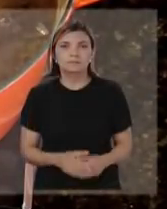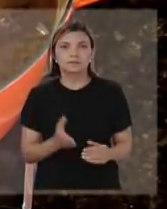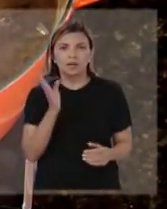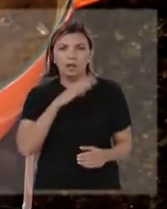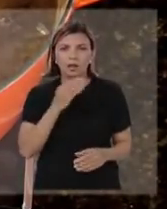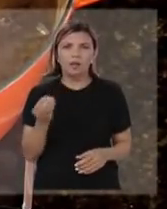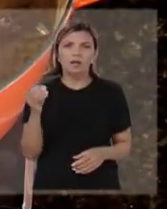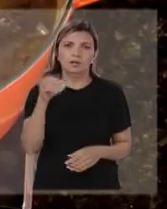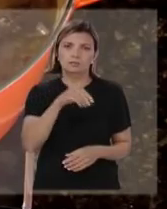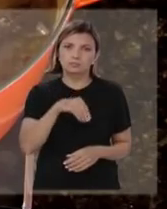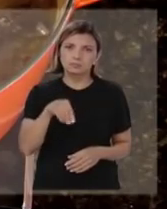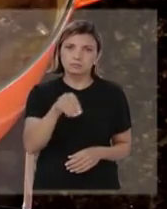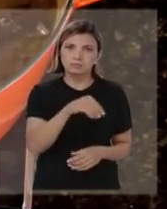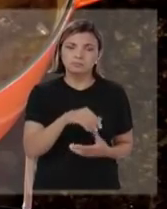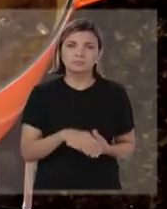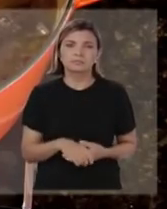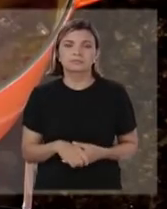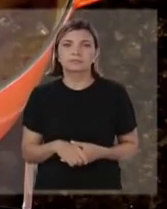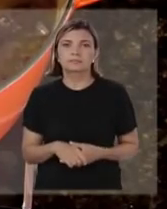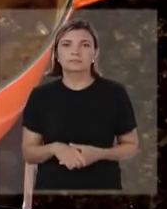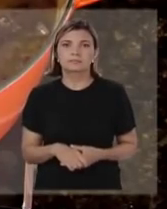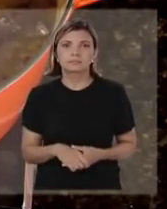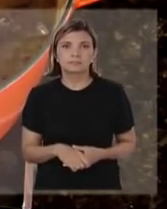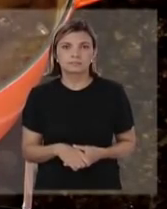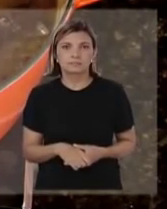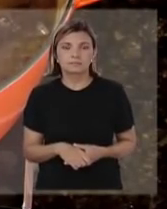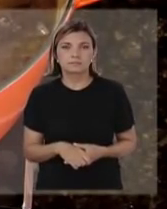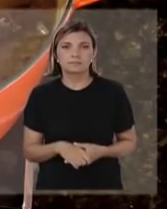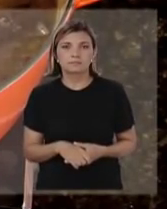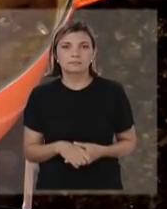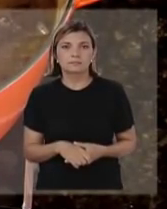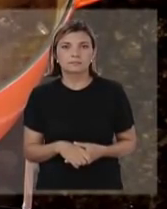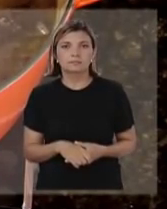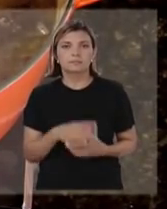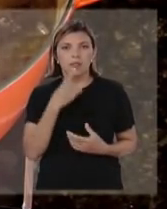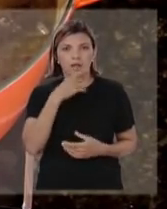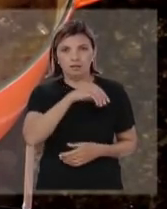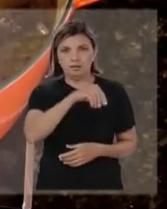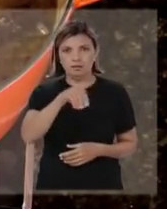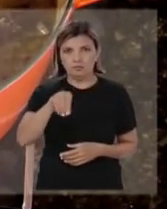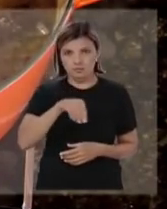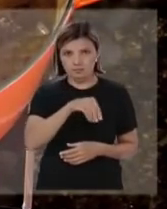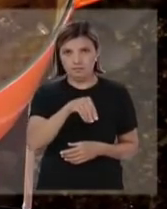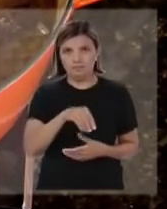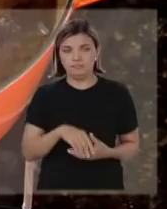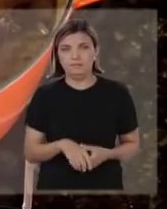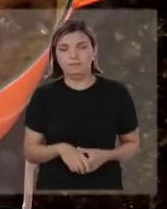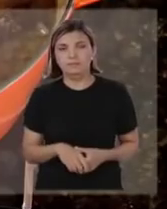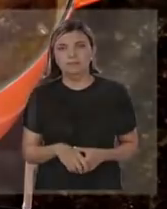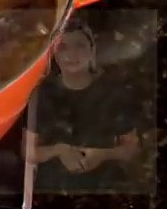Adicionamos a pimenta. E ajustamos o sal.